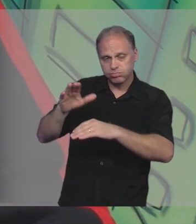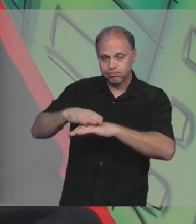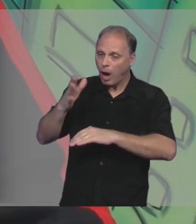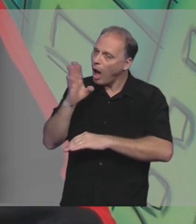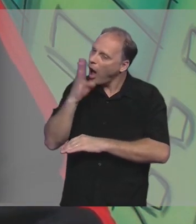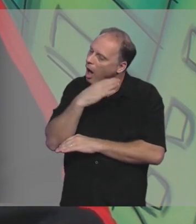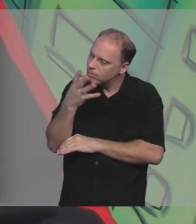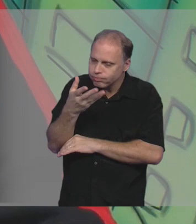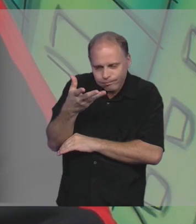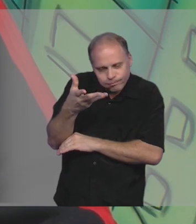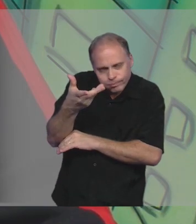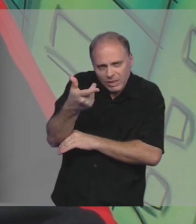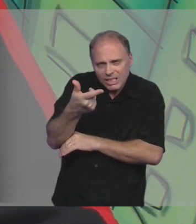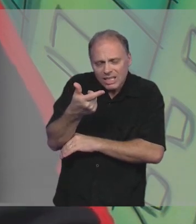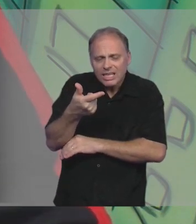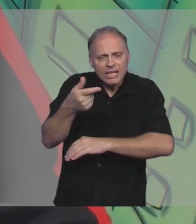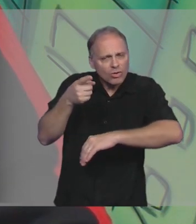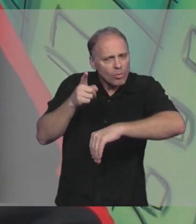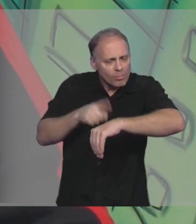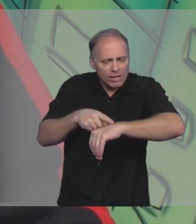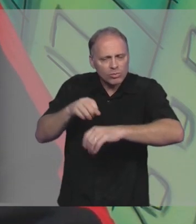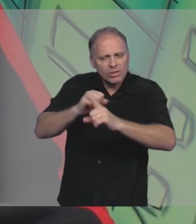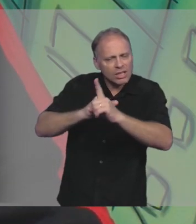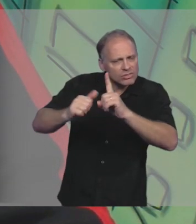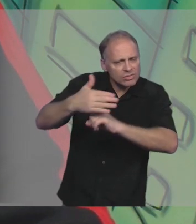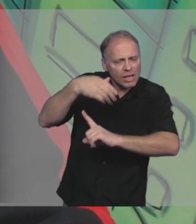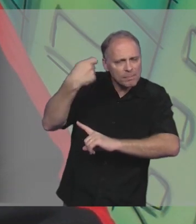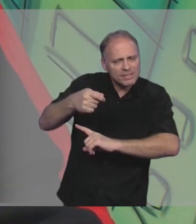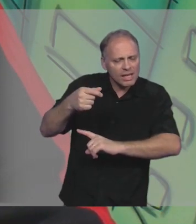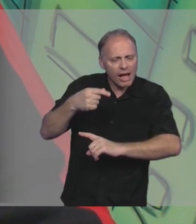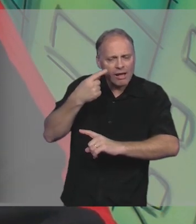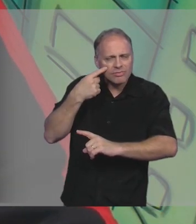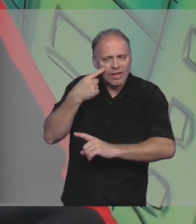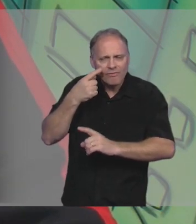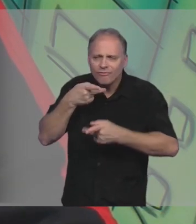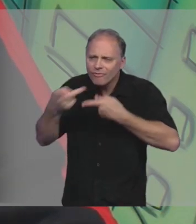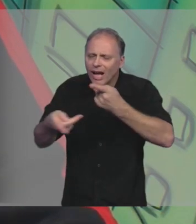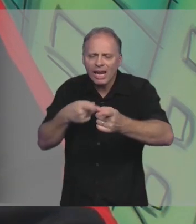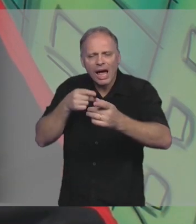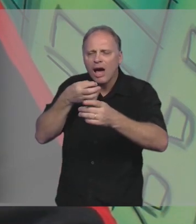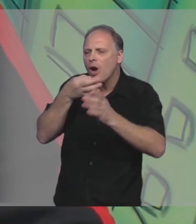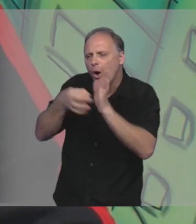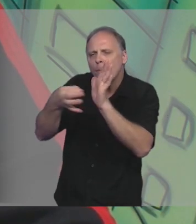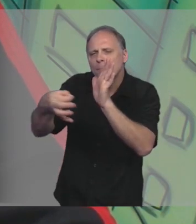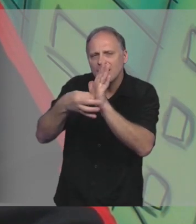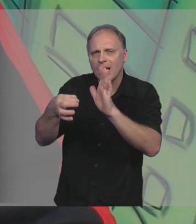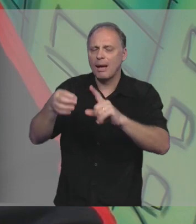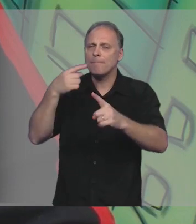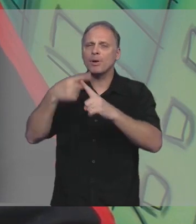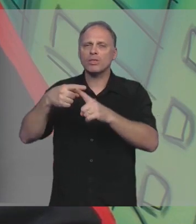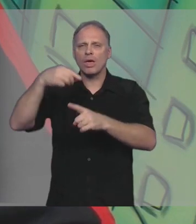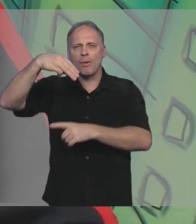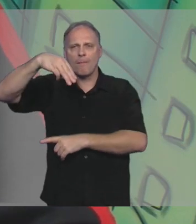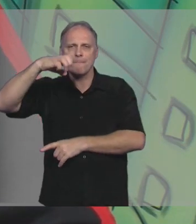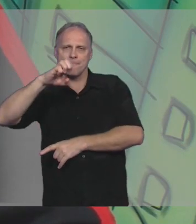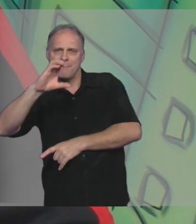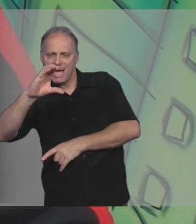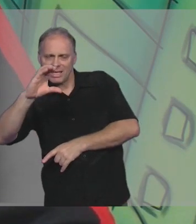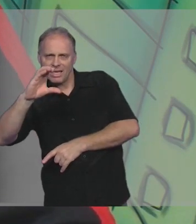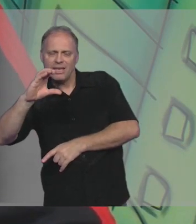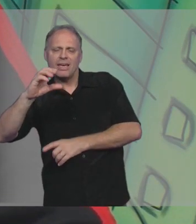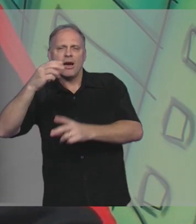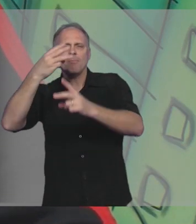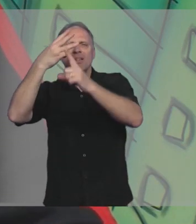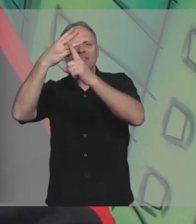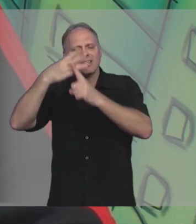e justamente na etapa onde que a sociedade mais deveria ser ouvida. Tá? O MEC organiza uma 3ª